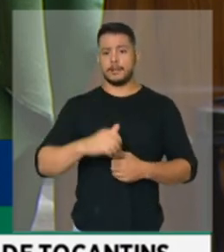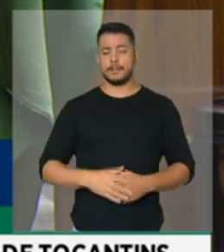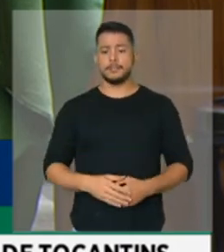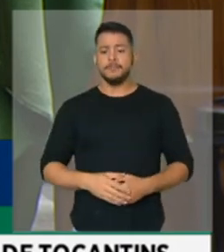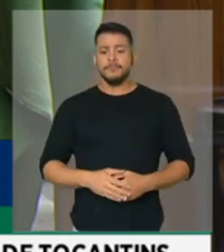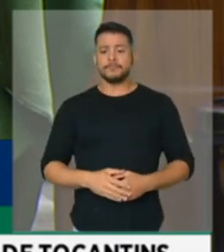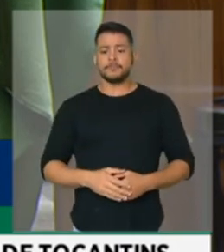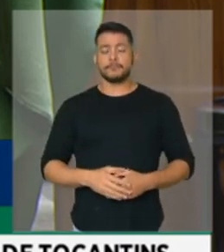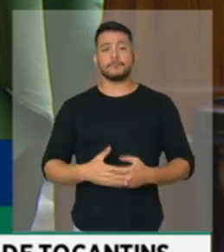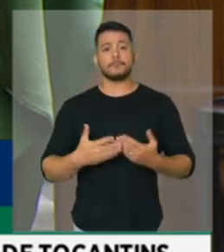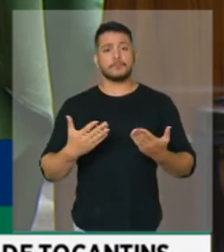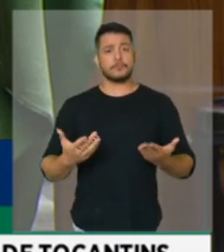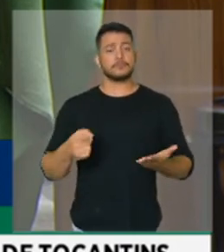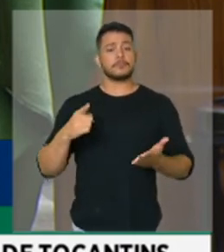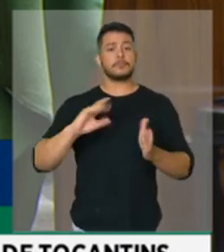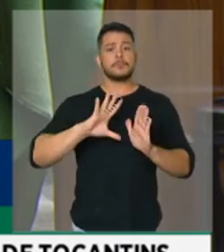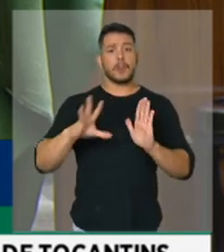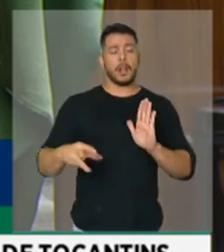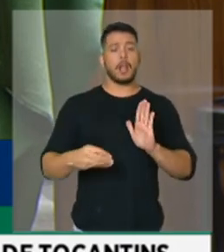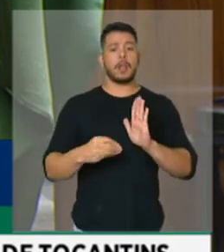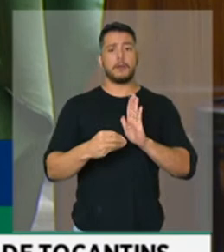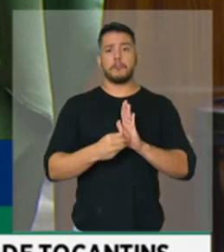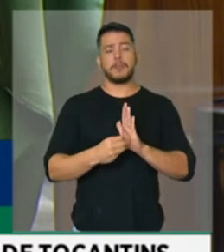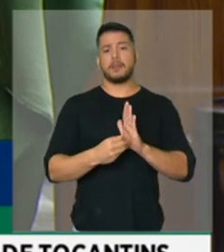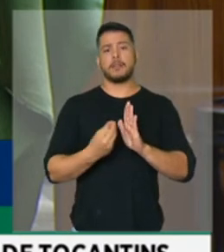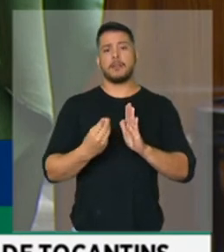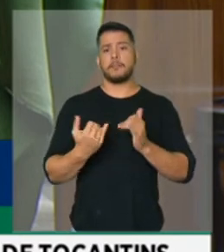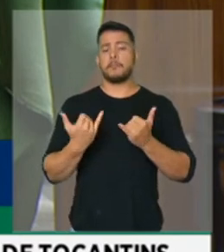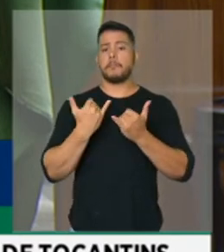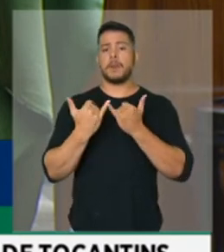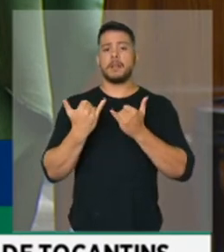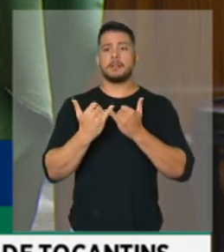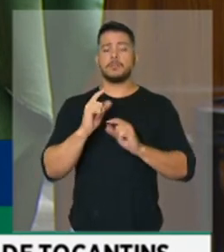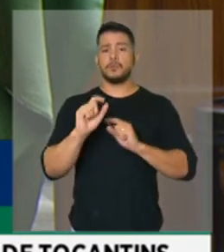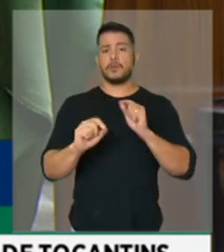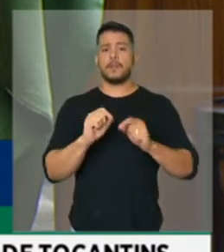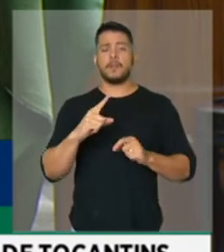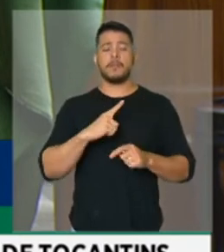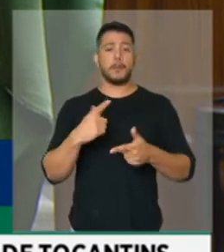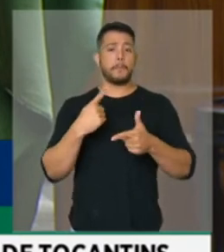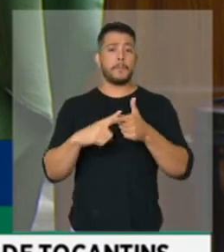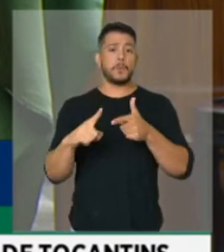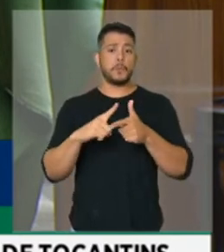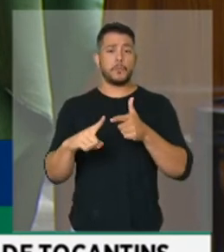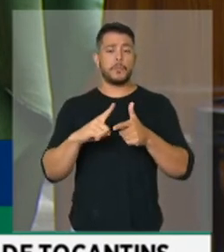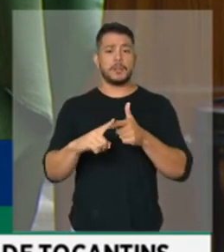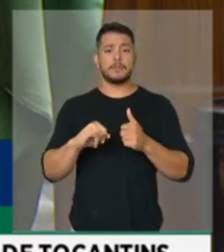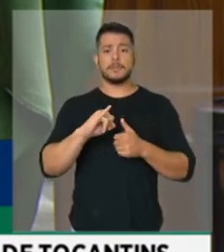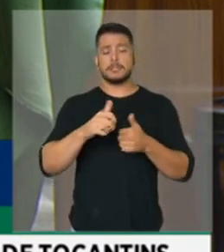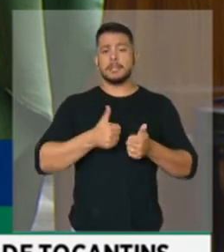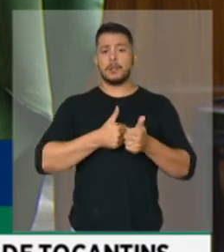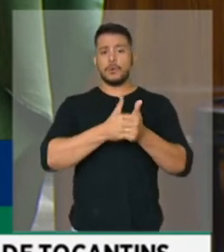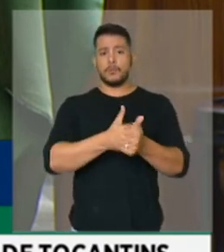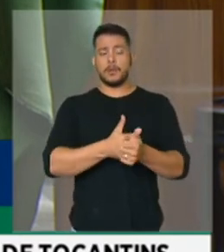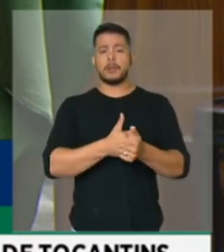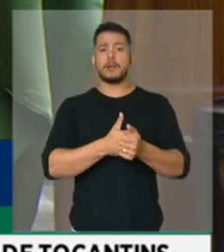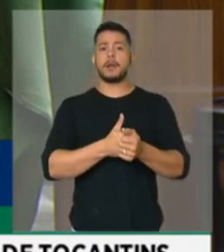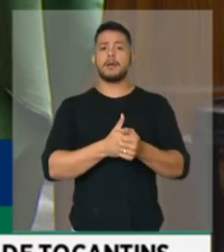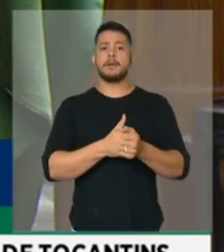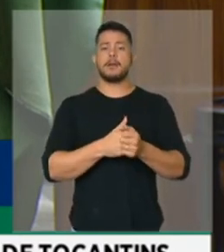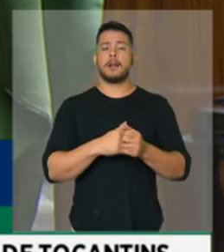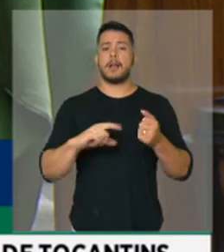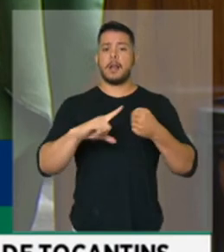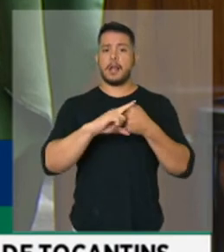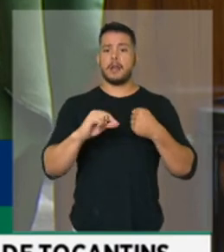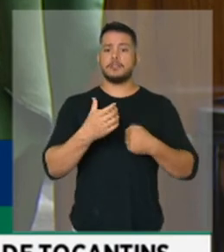Cabe destacar que essa emenda fere o dispositivo no inciso 1 do parágrafo 4 do artigo 60 da Constituição Federal,